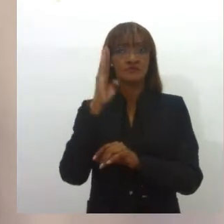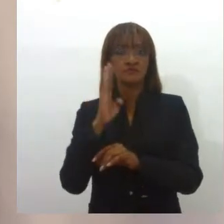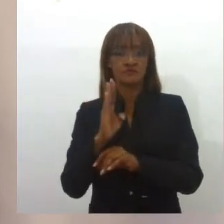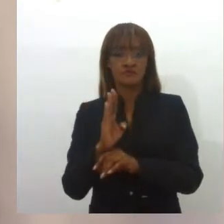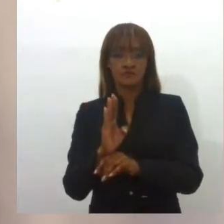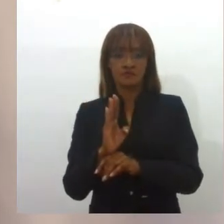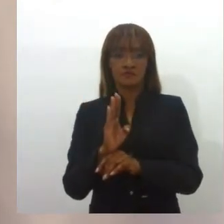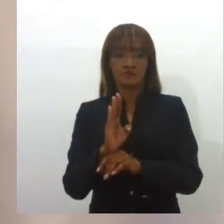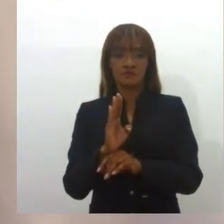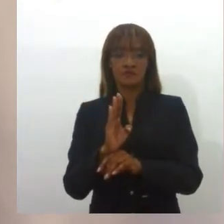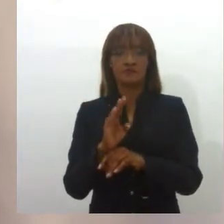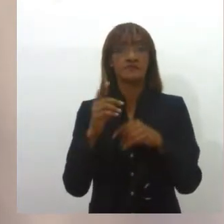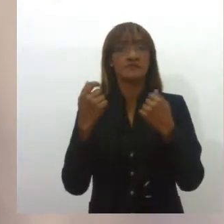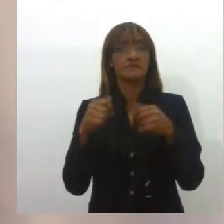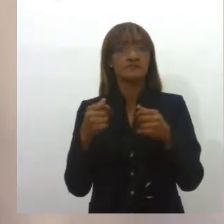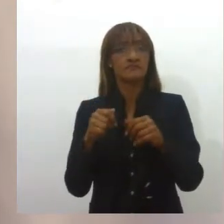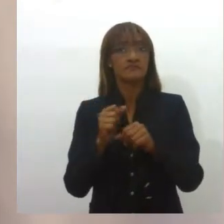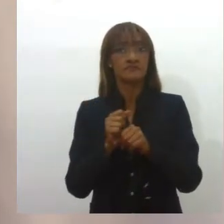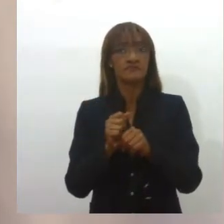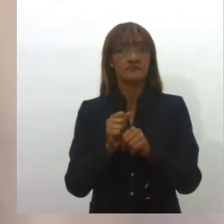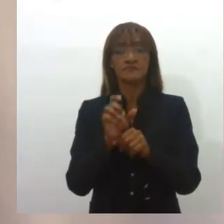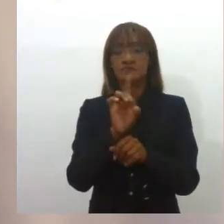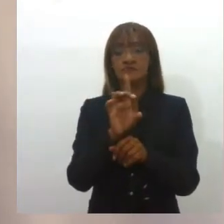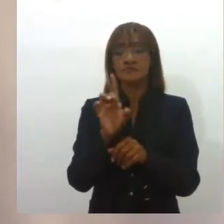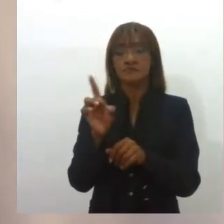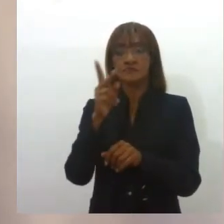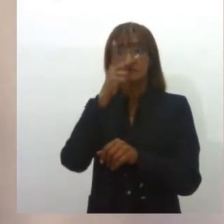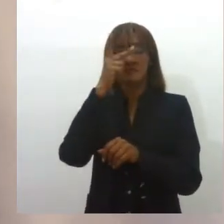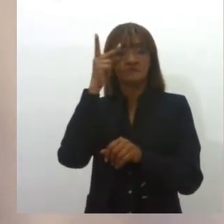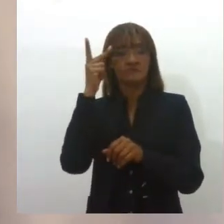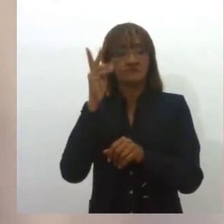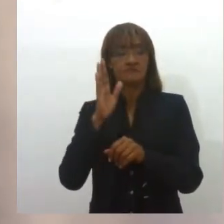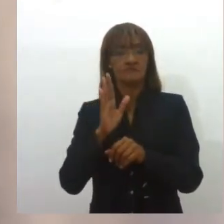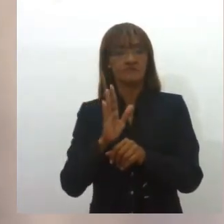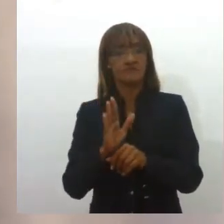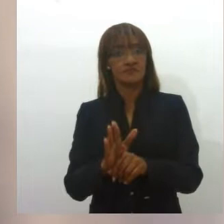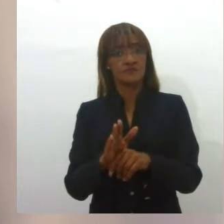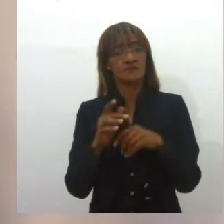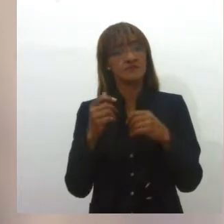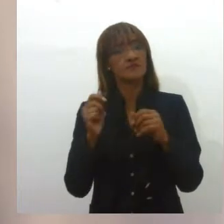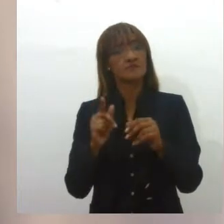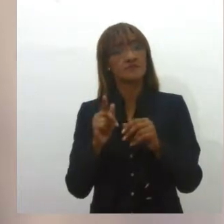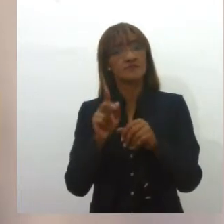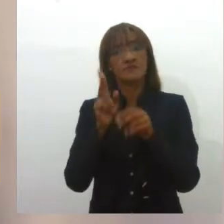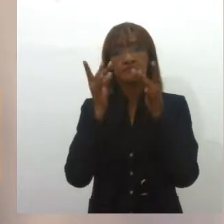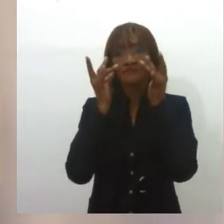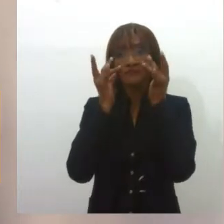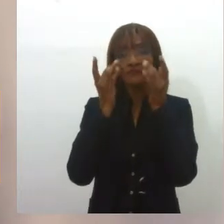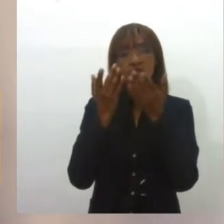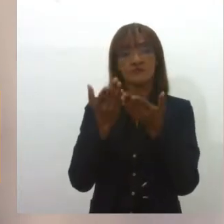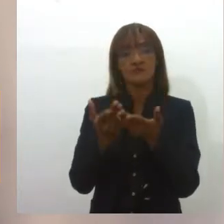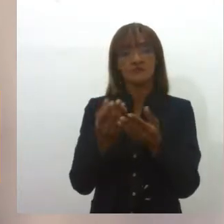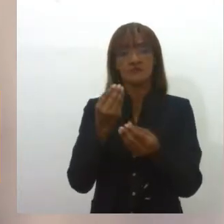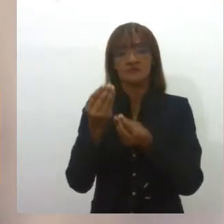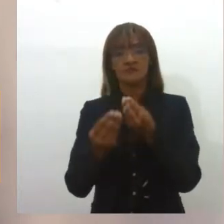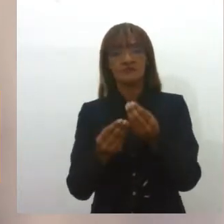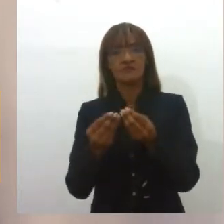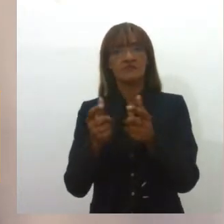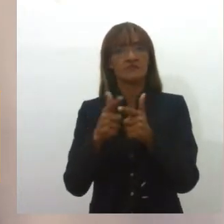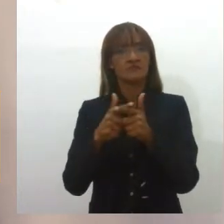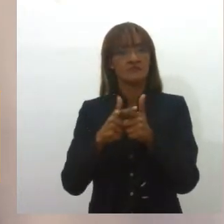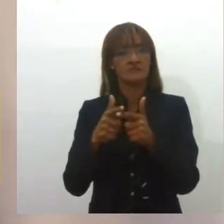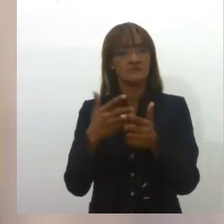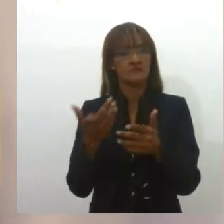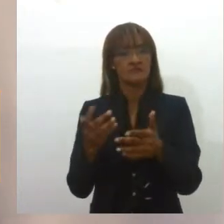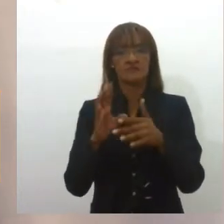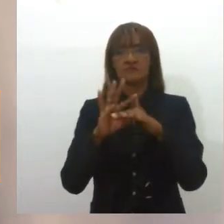mais atendido devido às complicações dele, né? Eles tomam insulina, que continua agindo